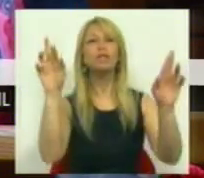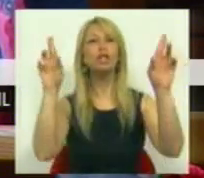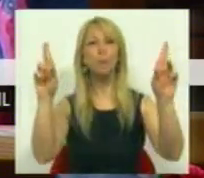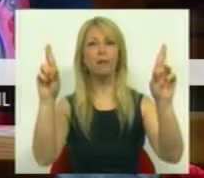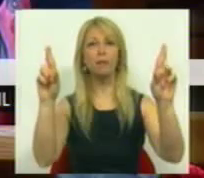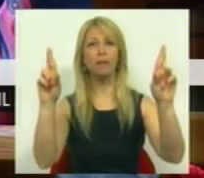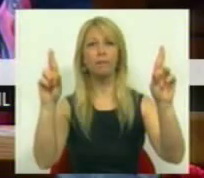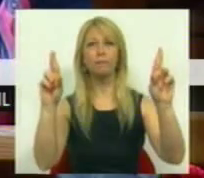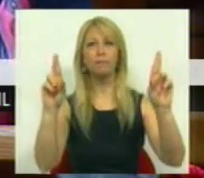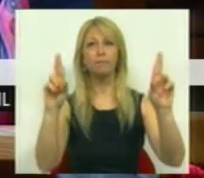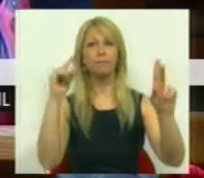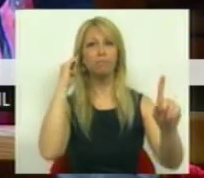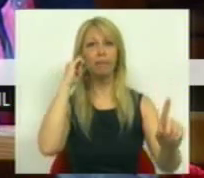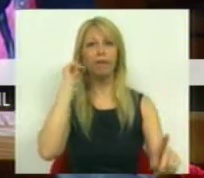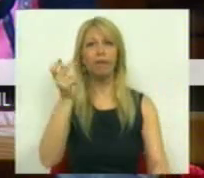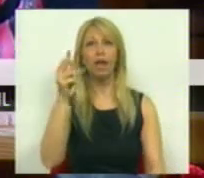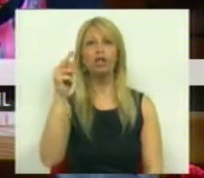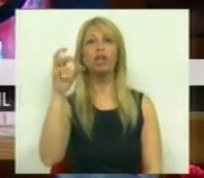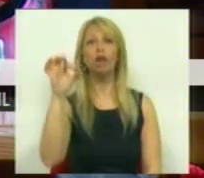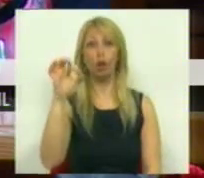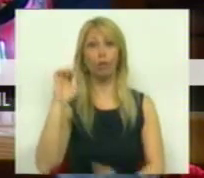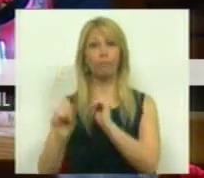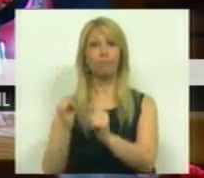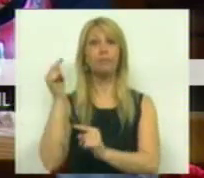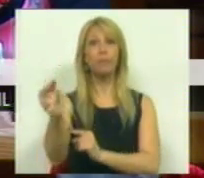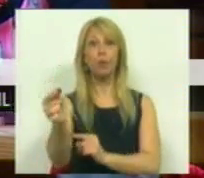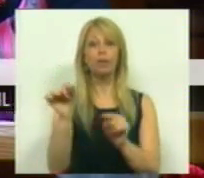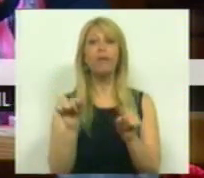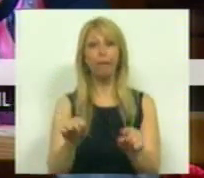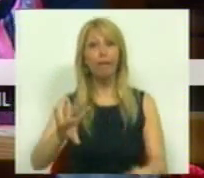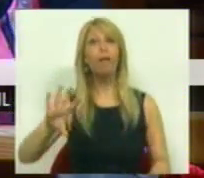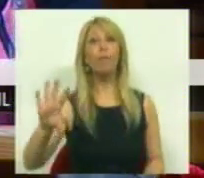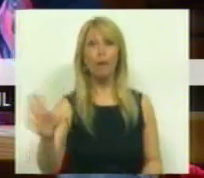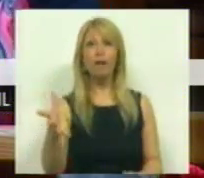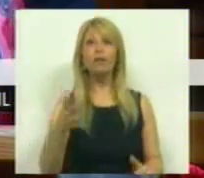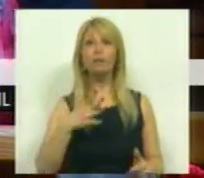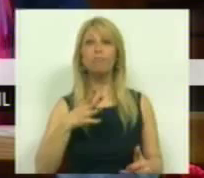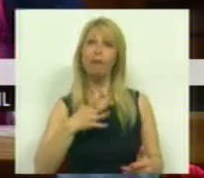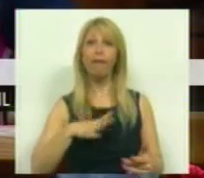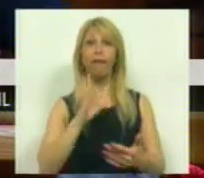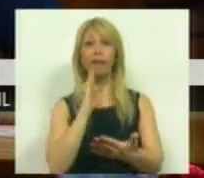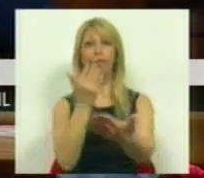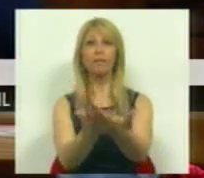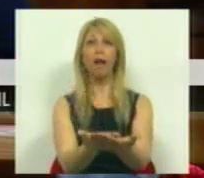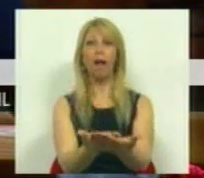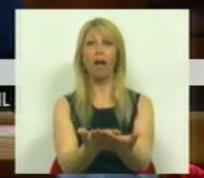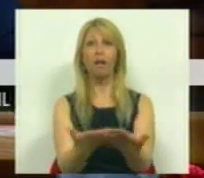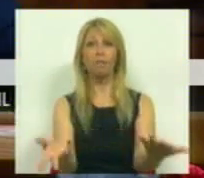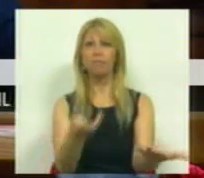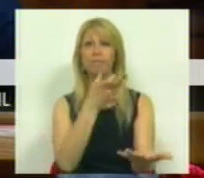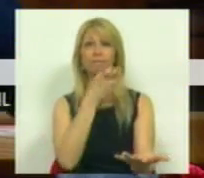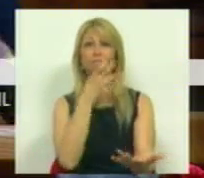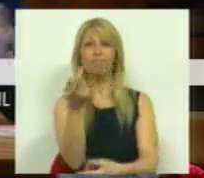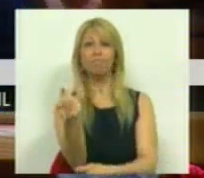esperança. 38 anos depois, este é um país que querem condenar à